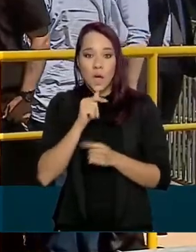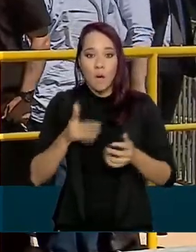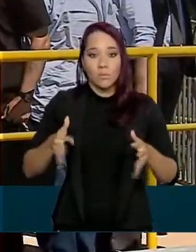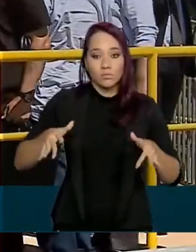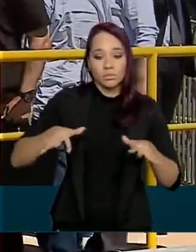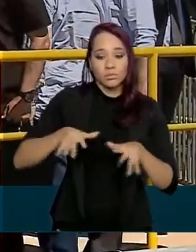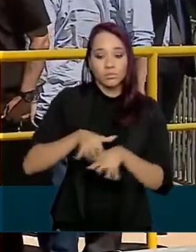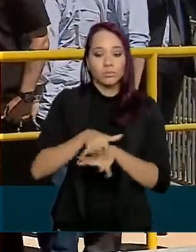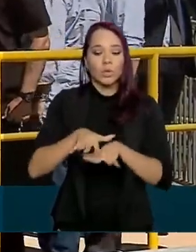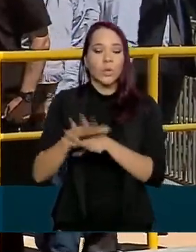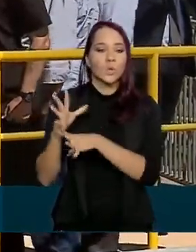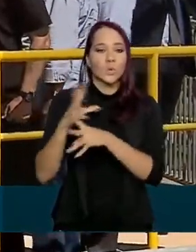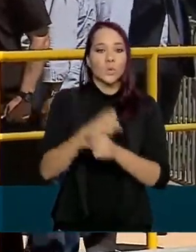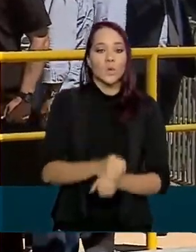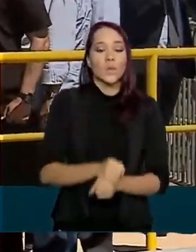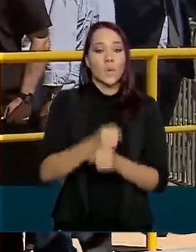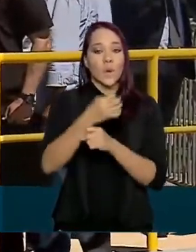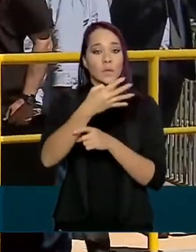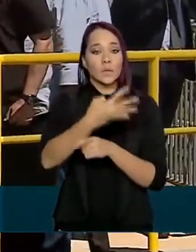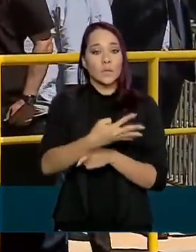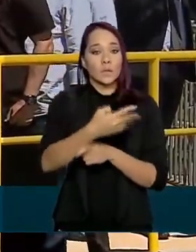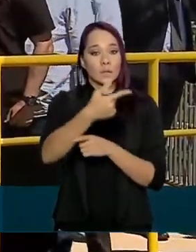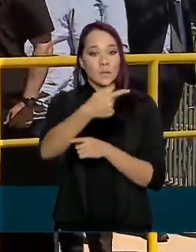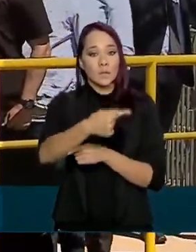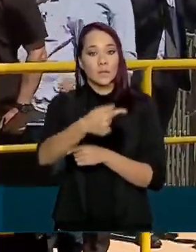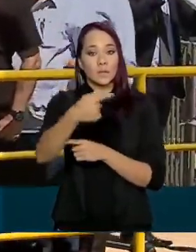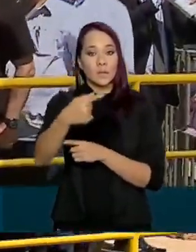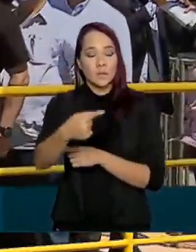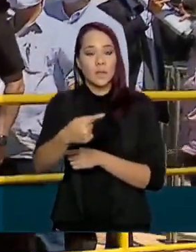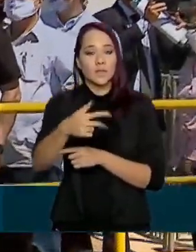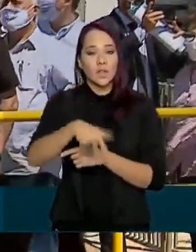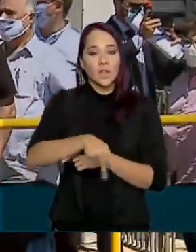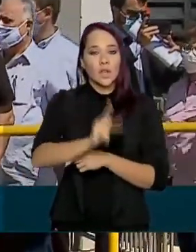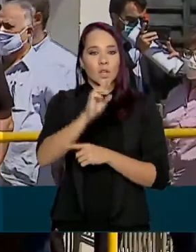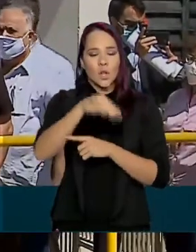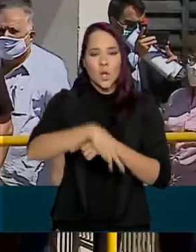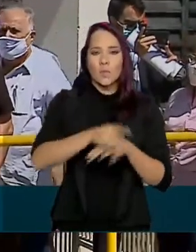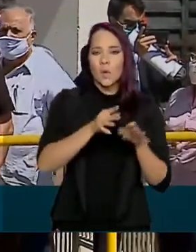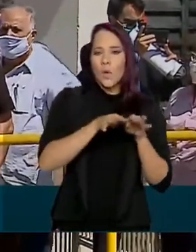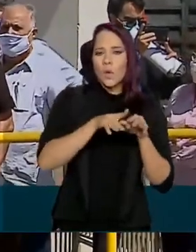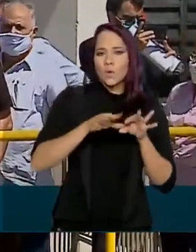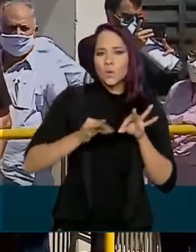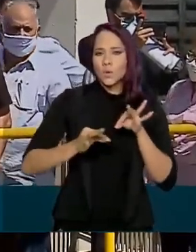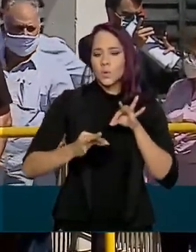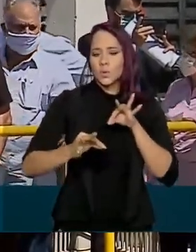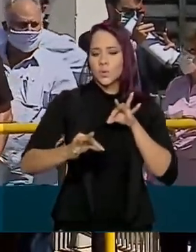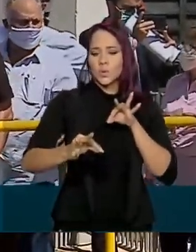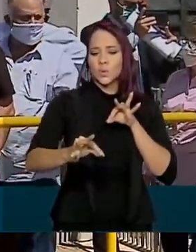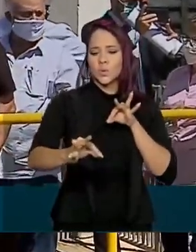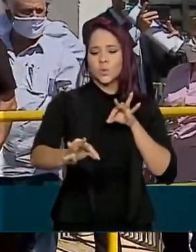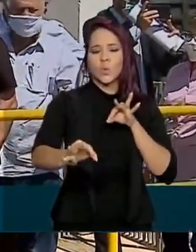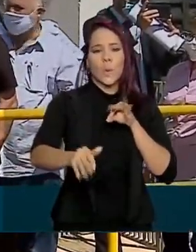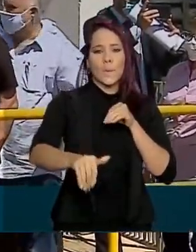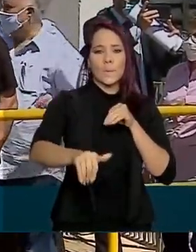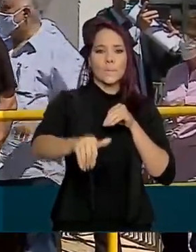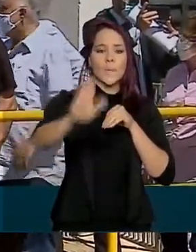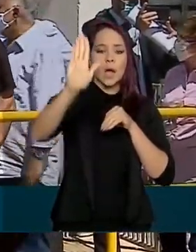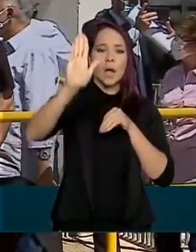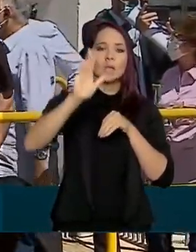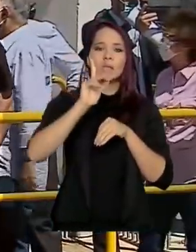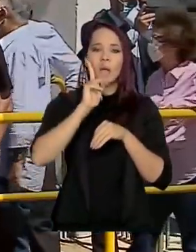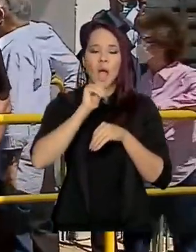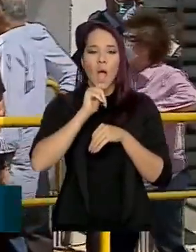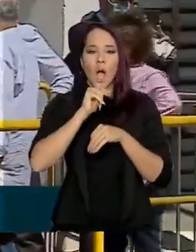francisco zona 477 km de extensão e é o maior empreendimento